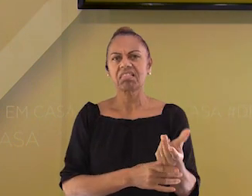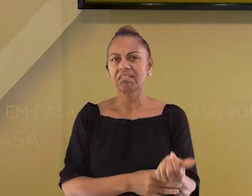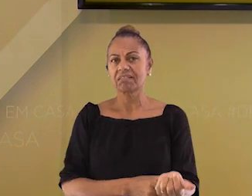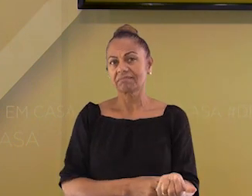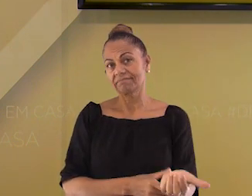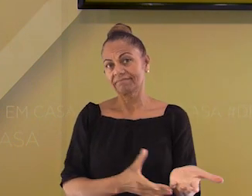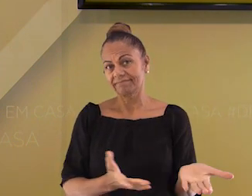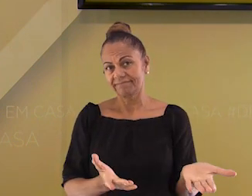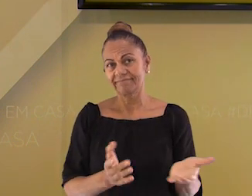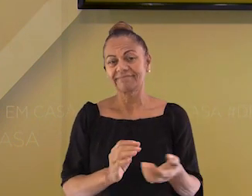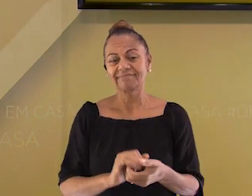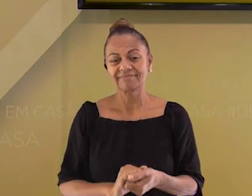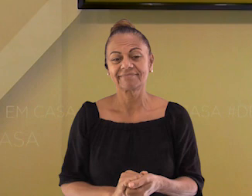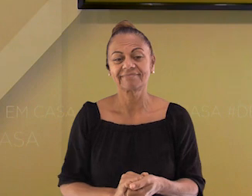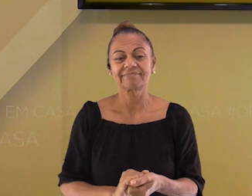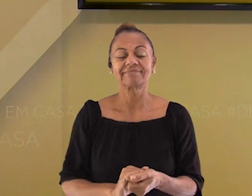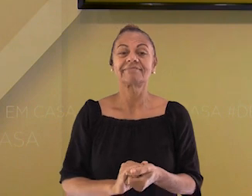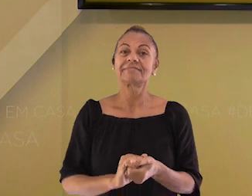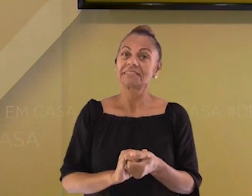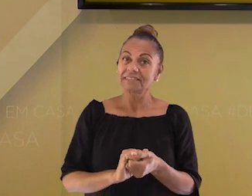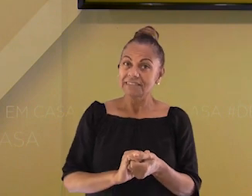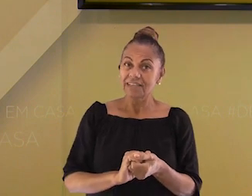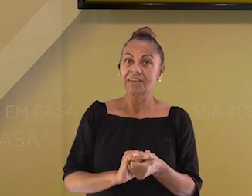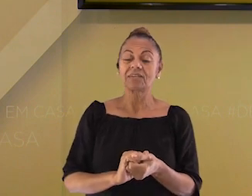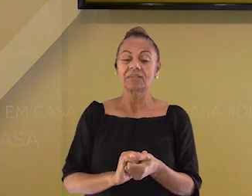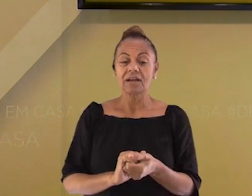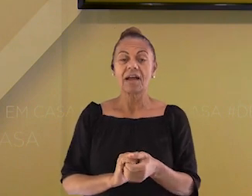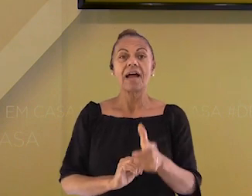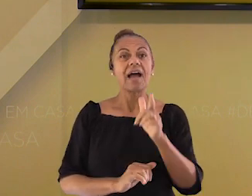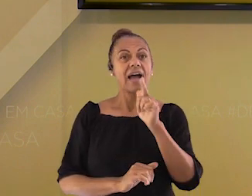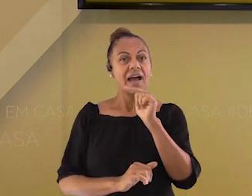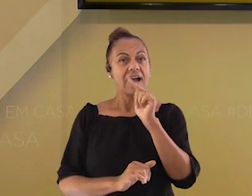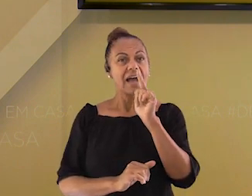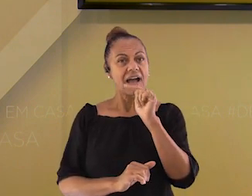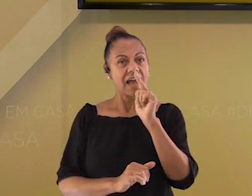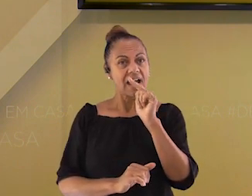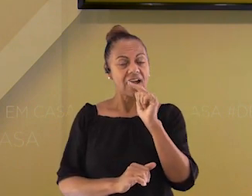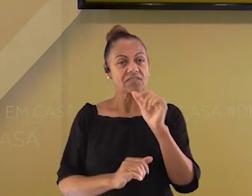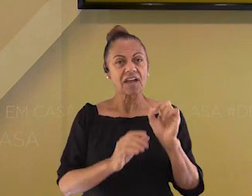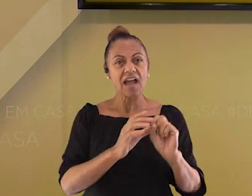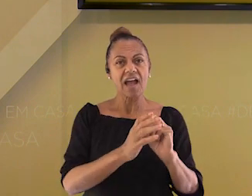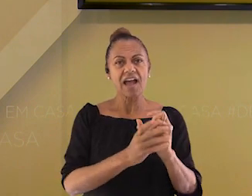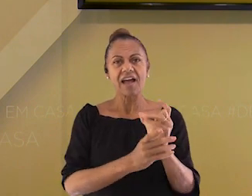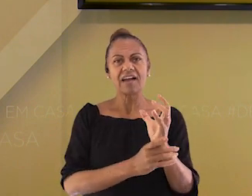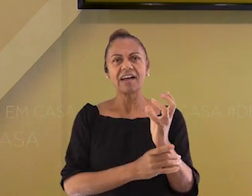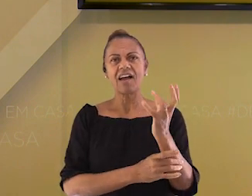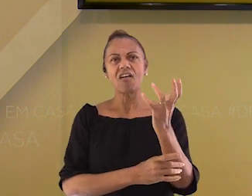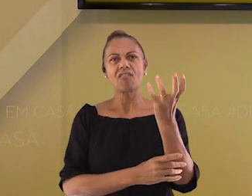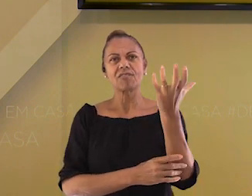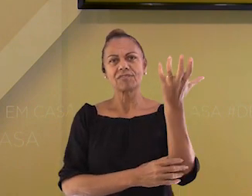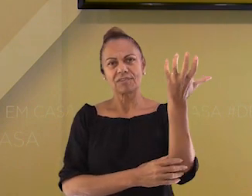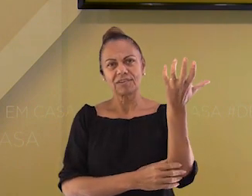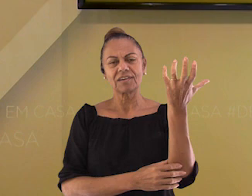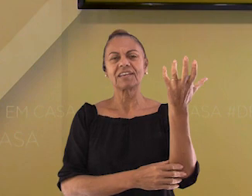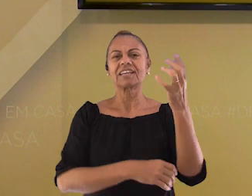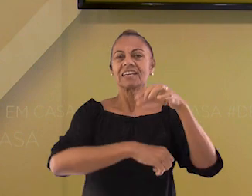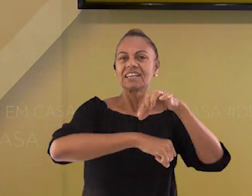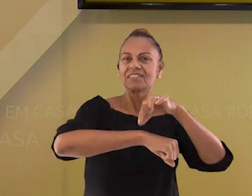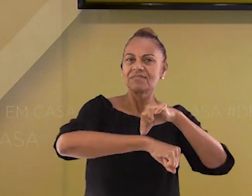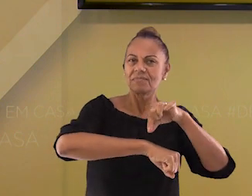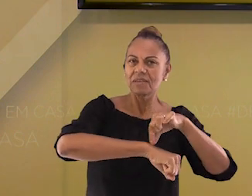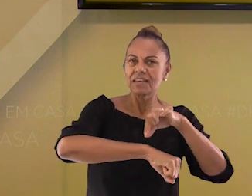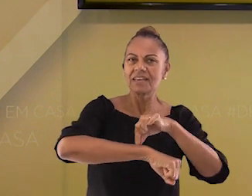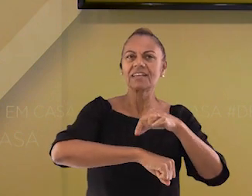não houvesse essa passagem de água, a planta provavelmente morreria.